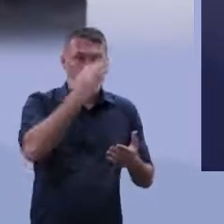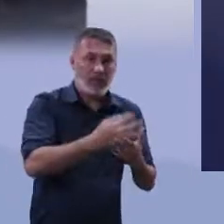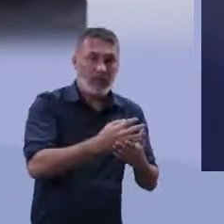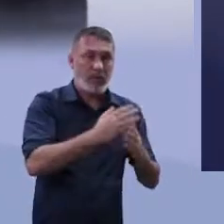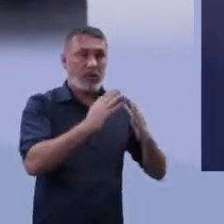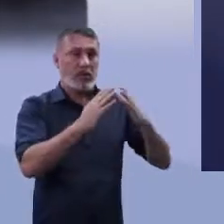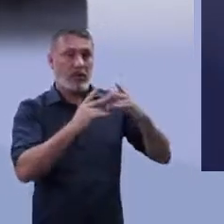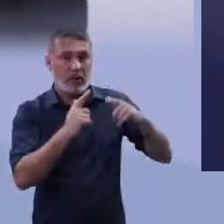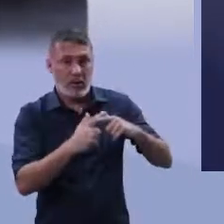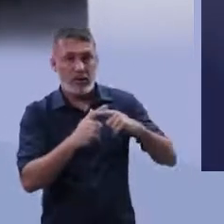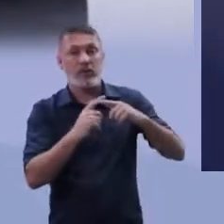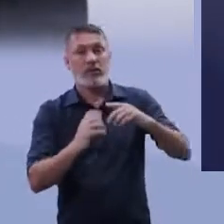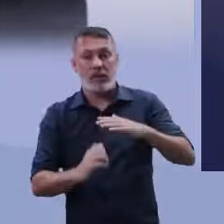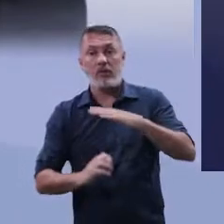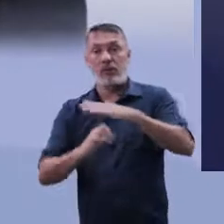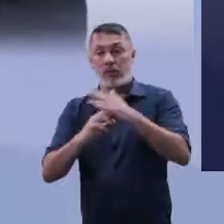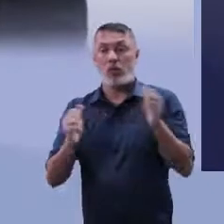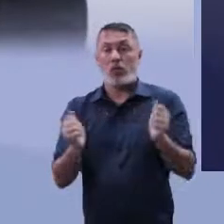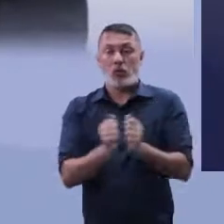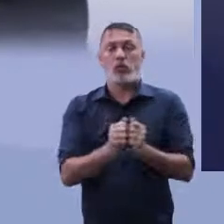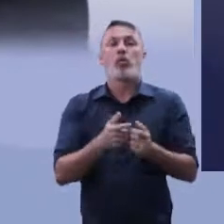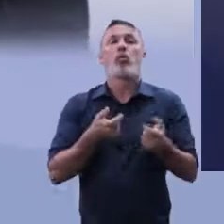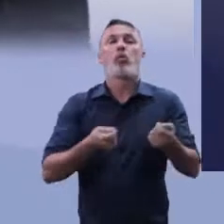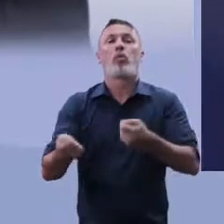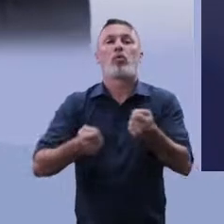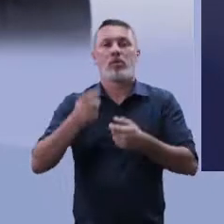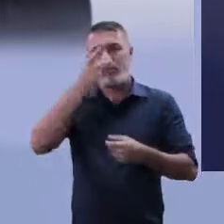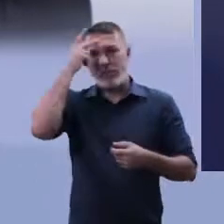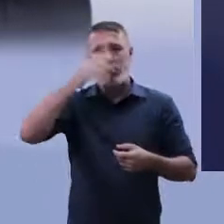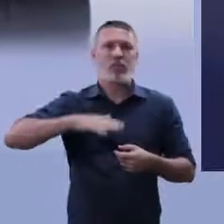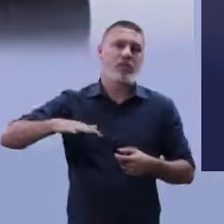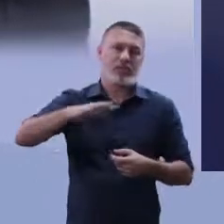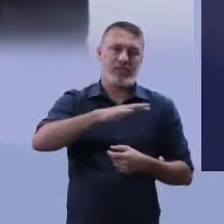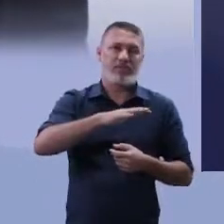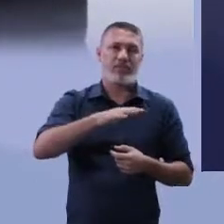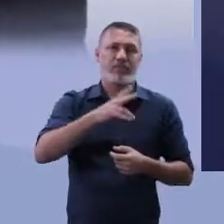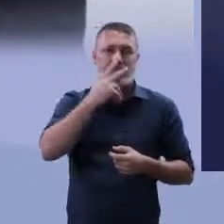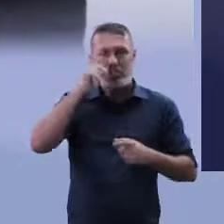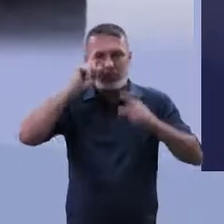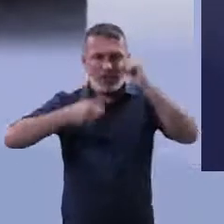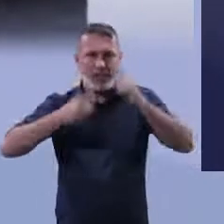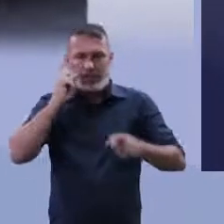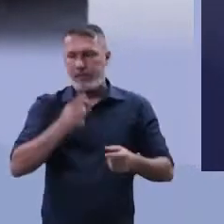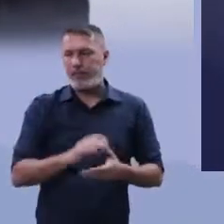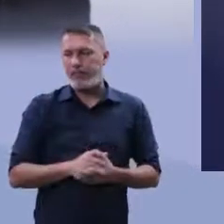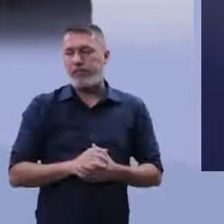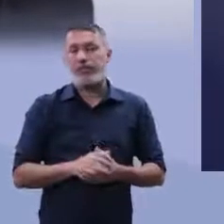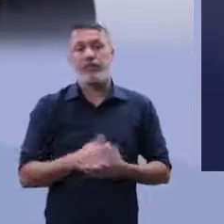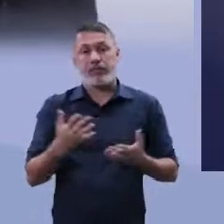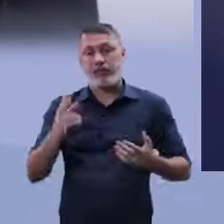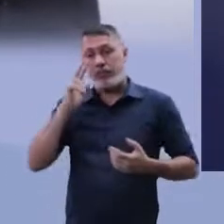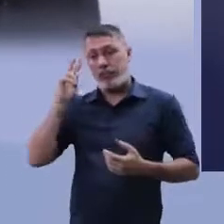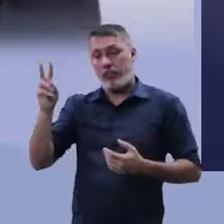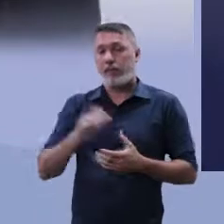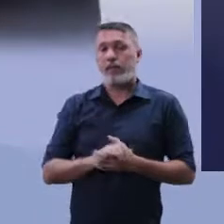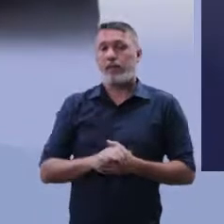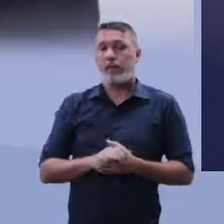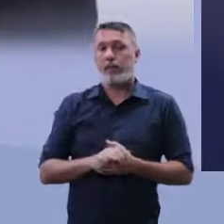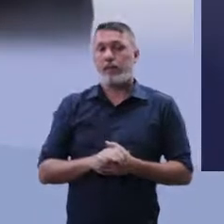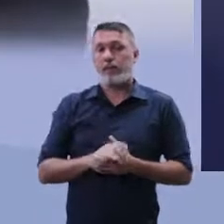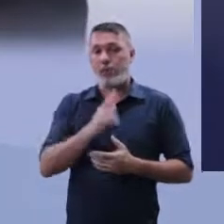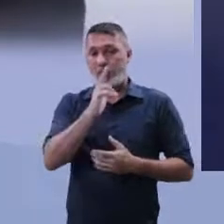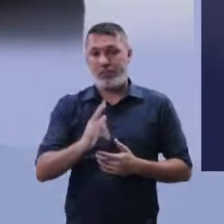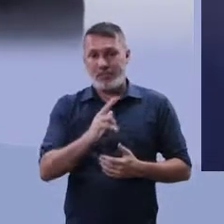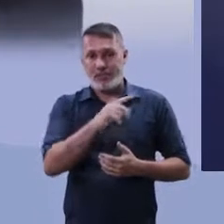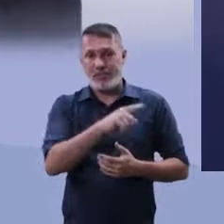a igreja responsável, junto com o Estado, por tutelar as pessoas, seria a ideia. Né? E aí,